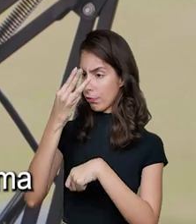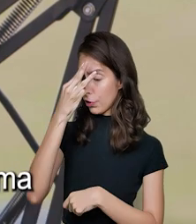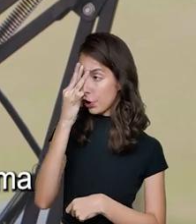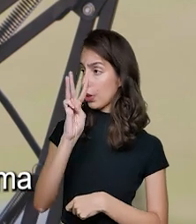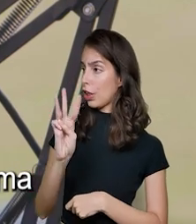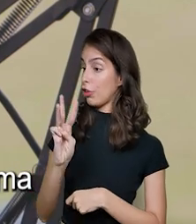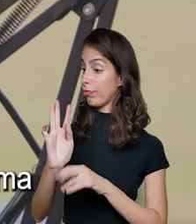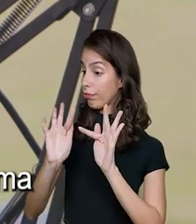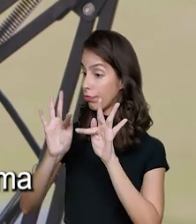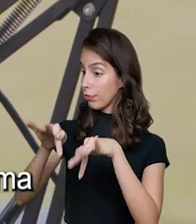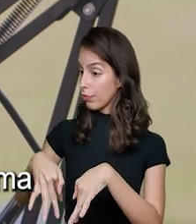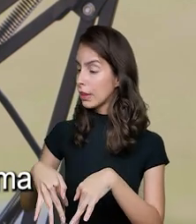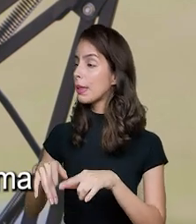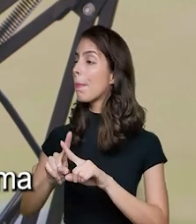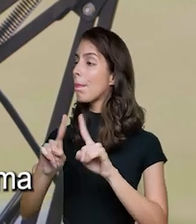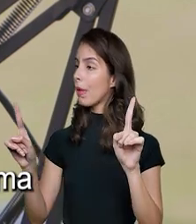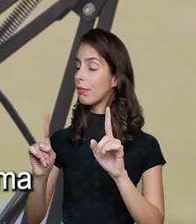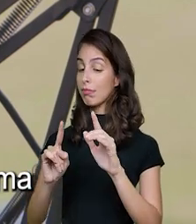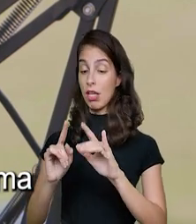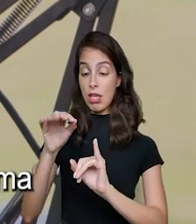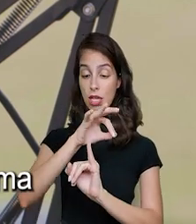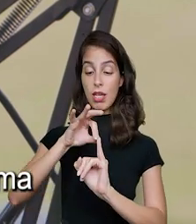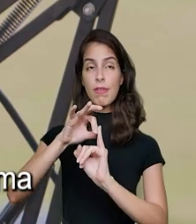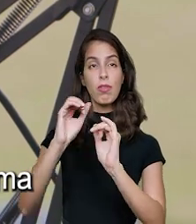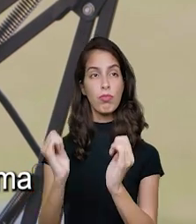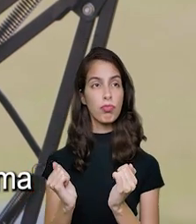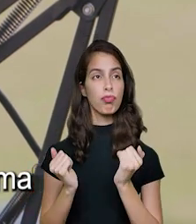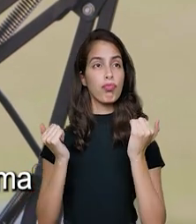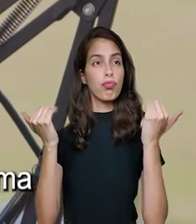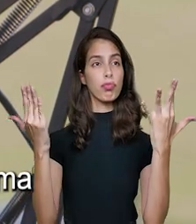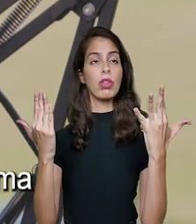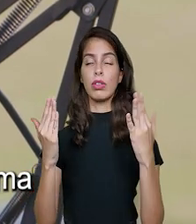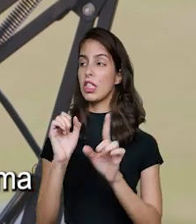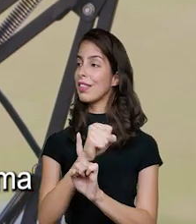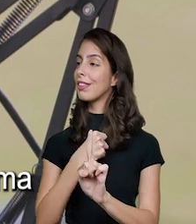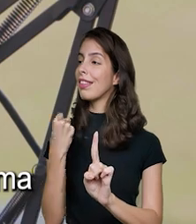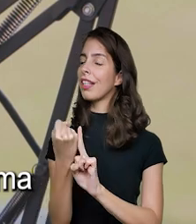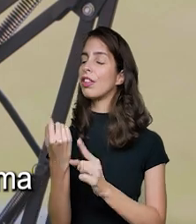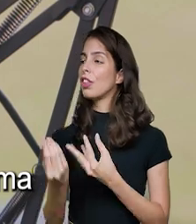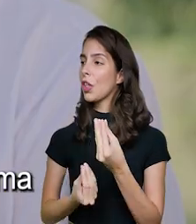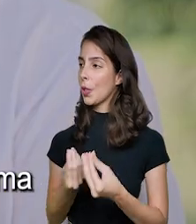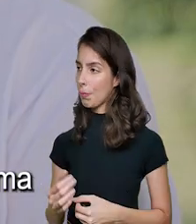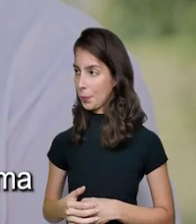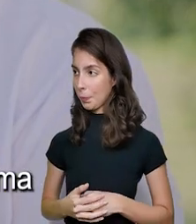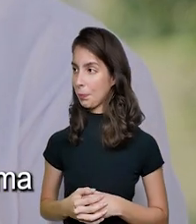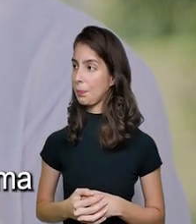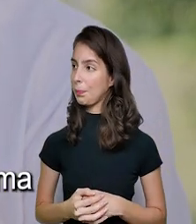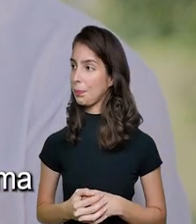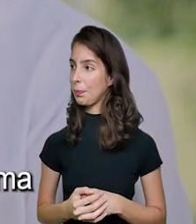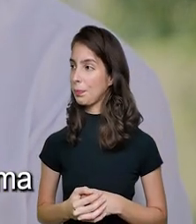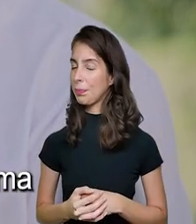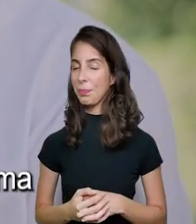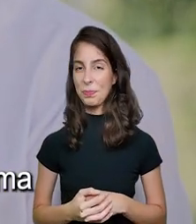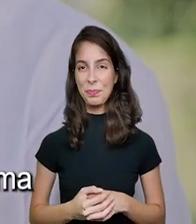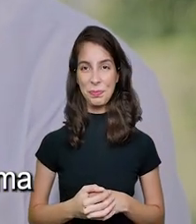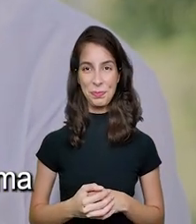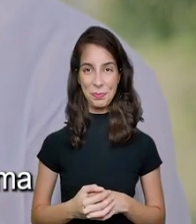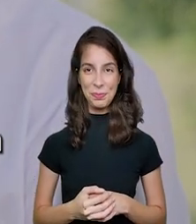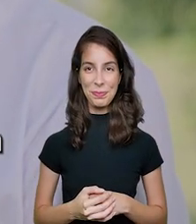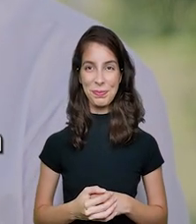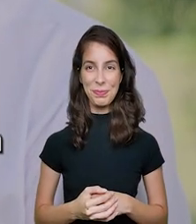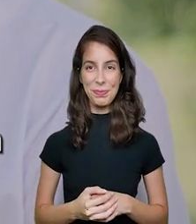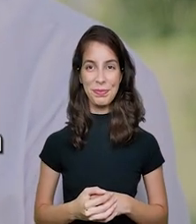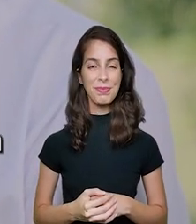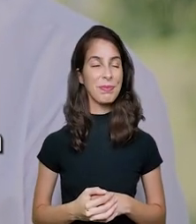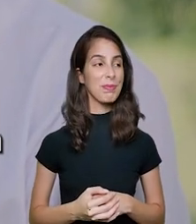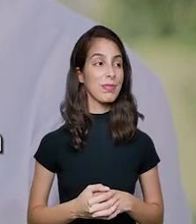como Senor espera que o que tá acontecendo aqui reverbere externamente bom eh assim nós somos